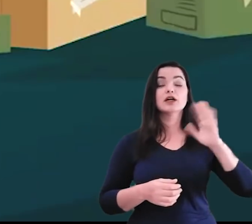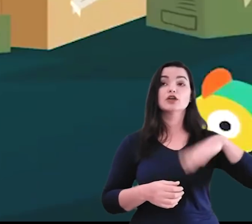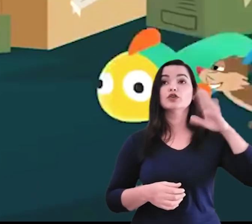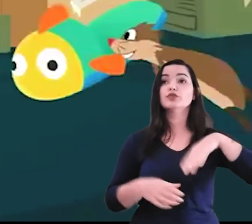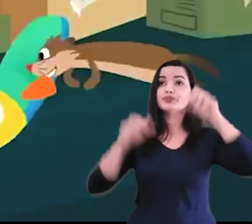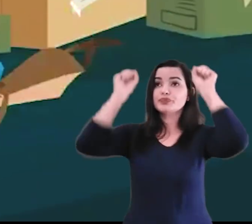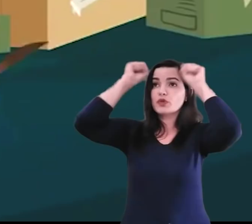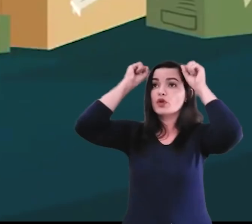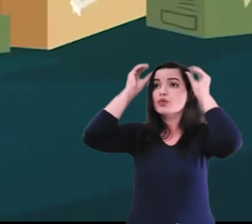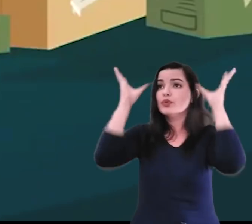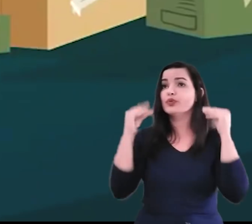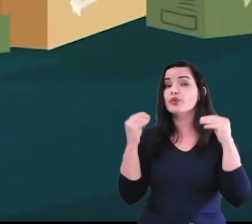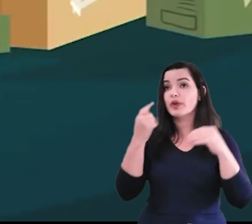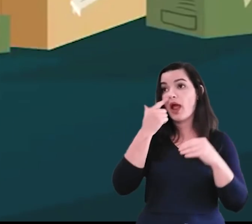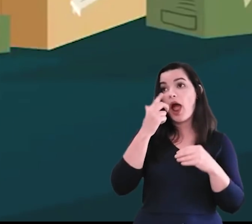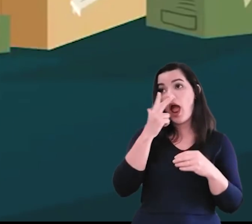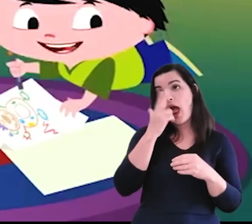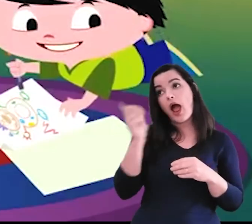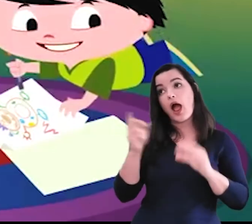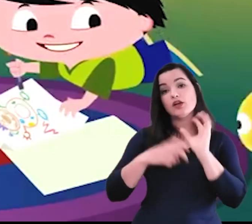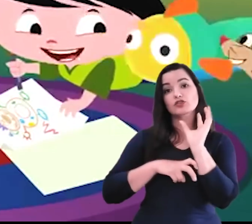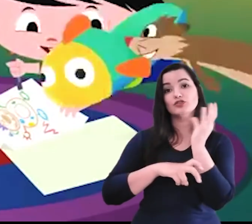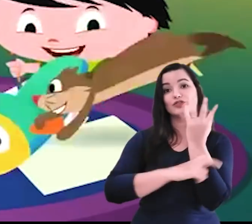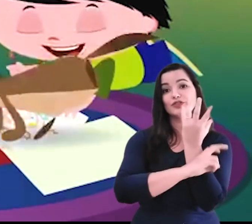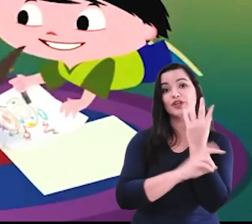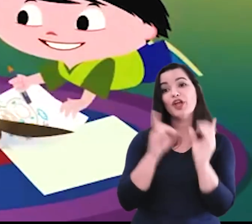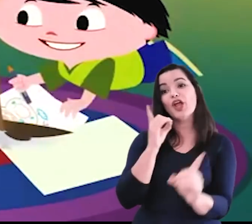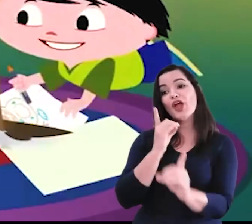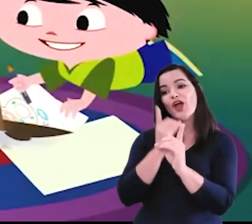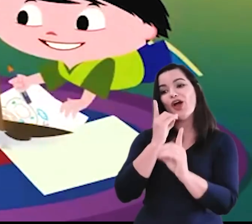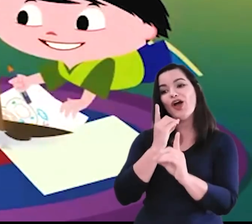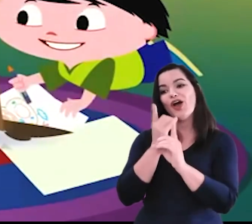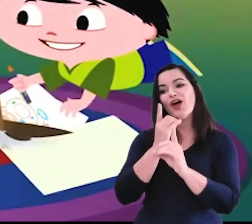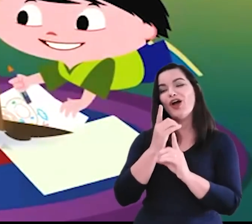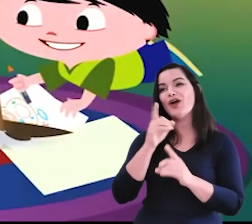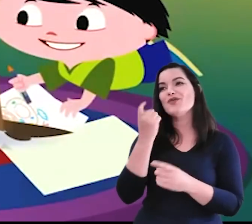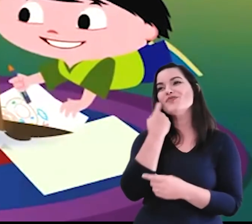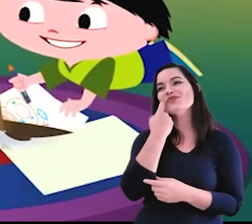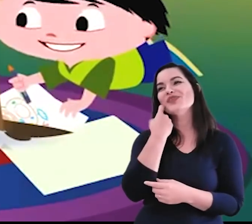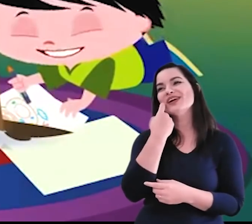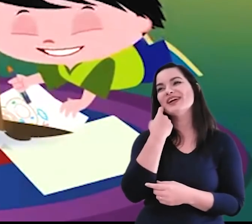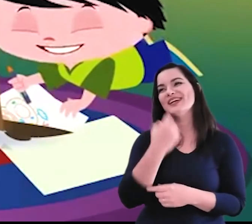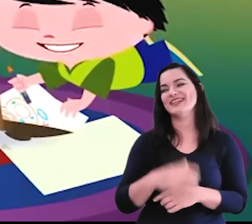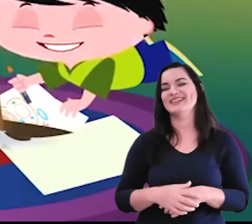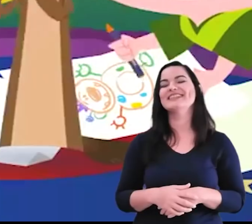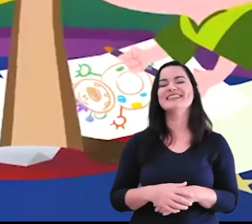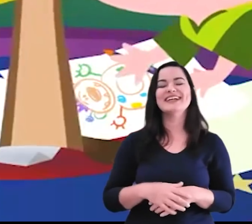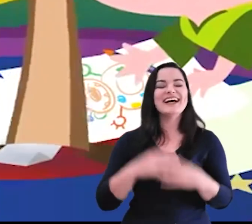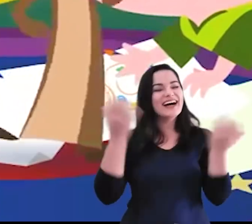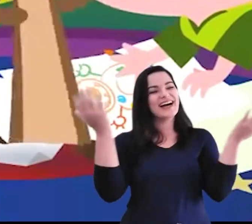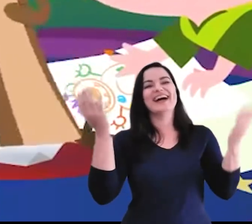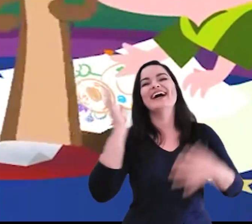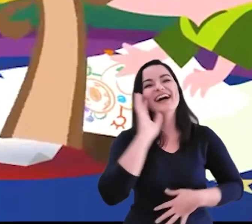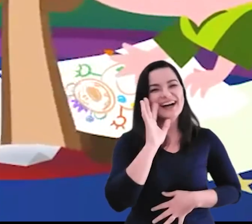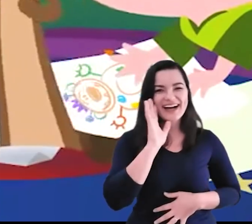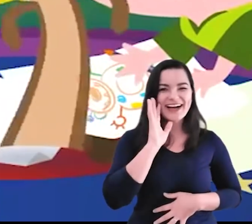Luna, acho que o Cláudio achou um peixe peludo marciano. Ai, Cláudio!